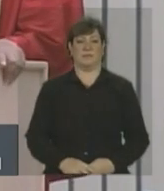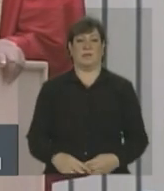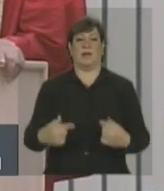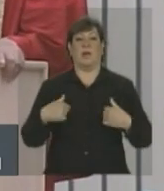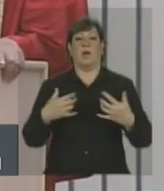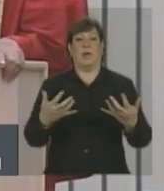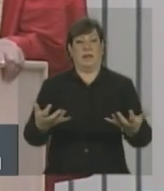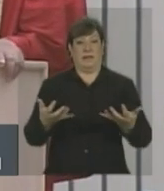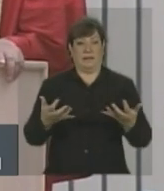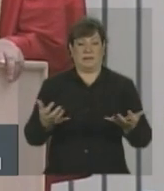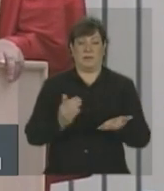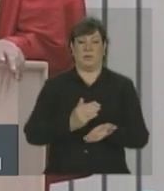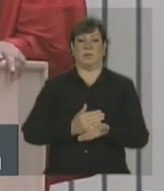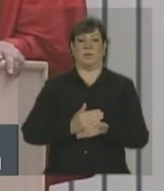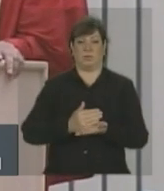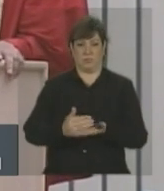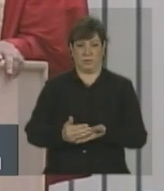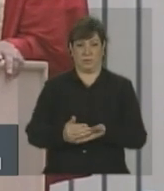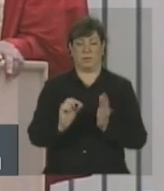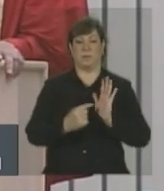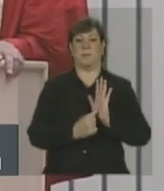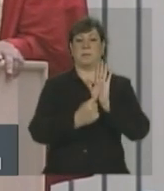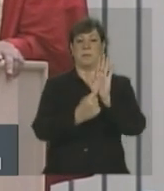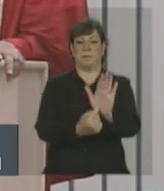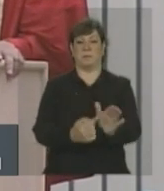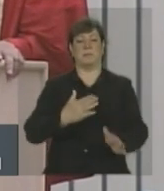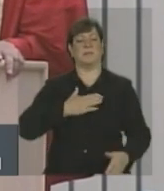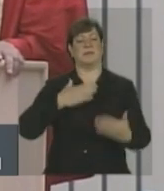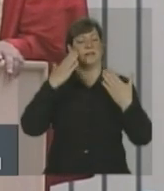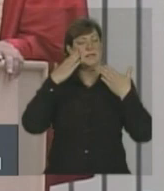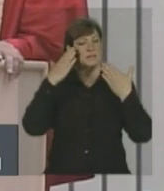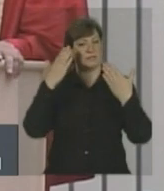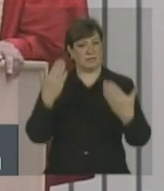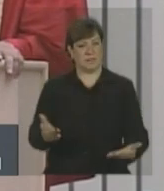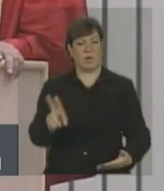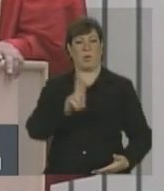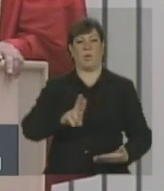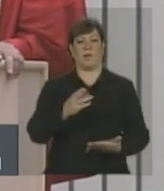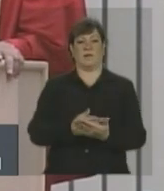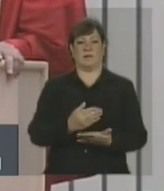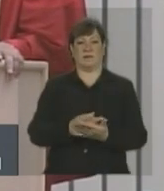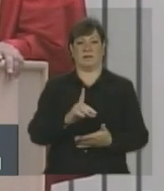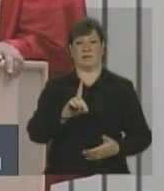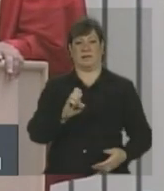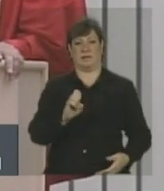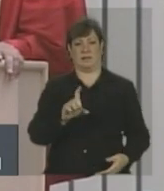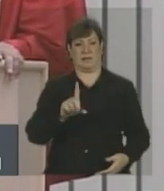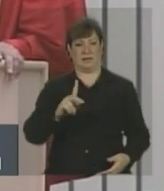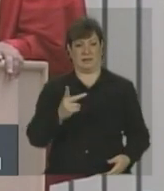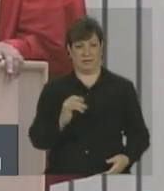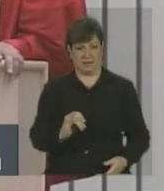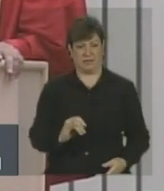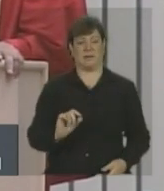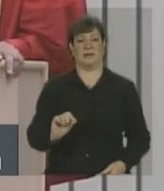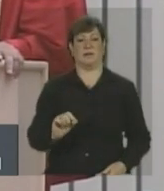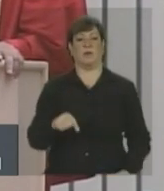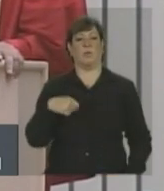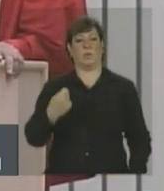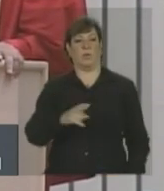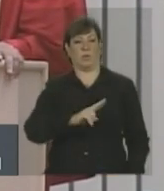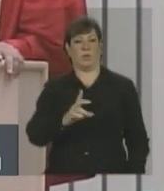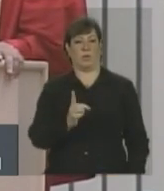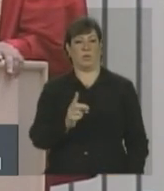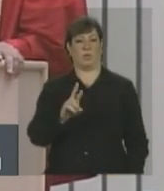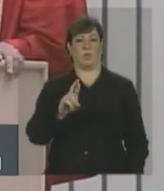quero inicialmente manifestar minha gratidão à Universidade de Delhi pelo título de doutor